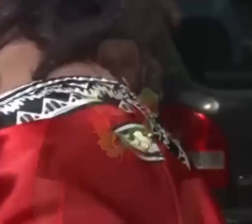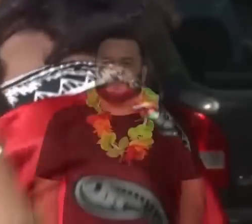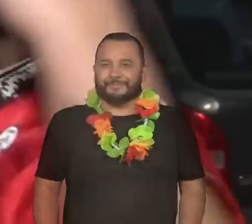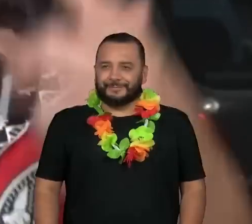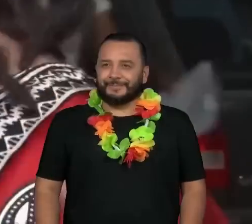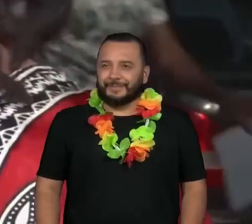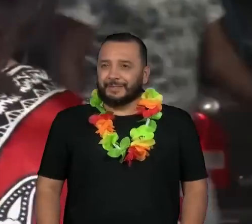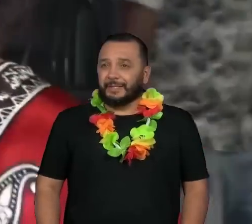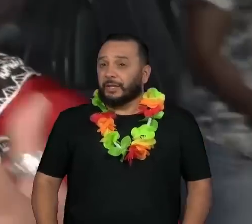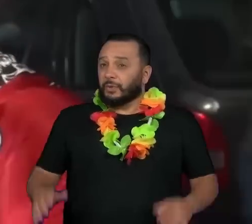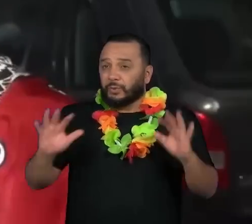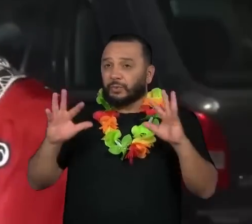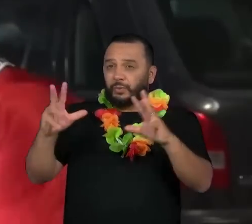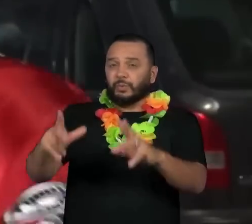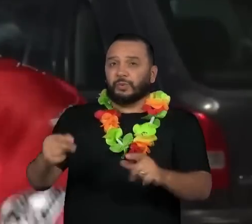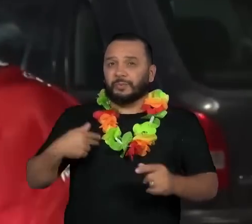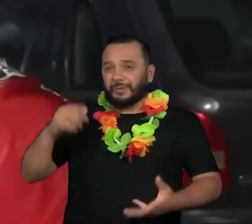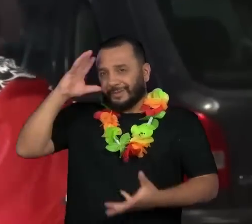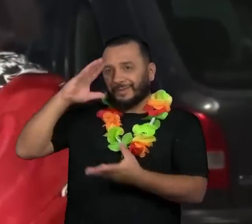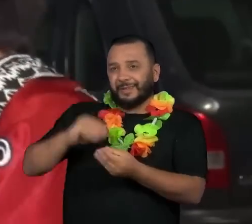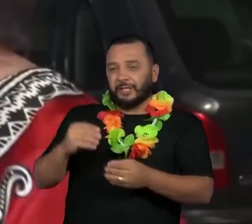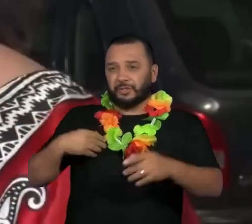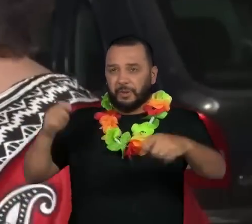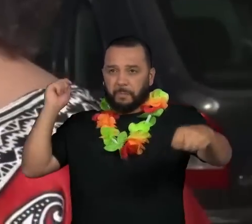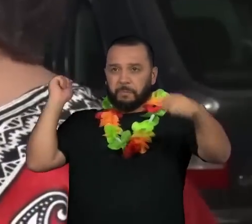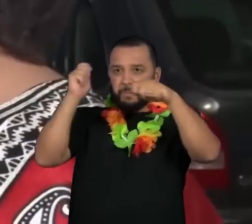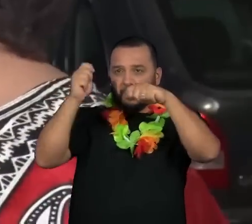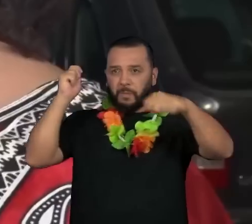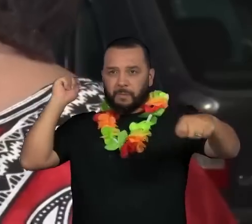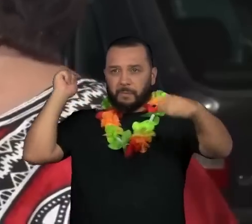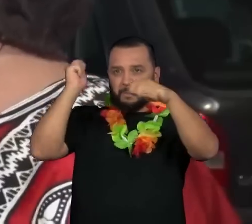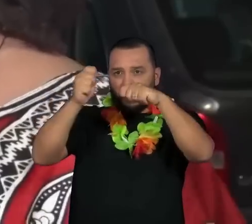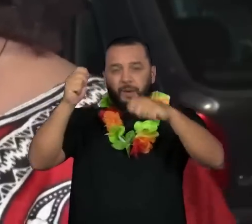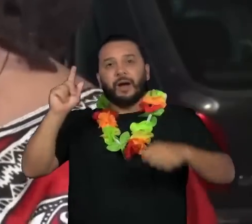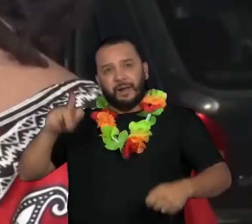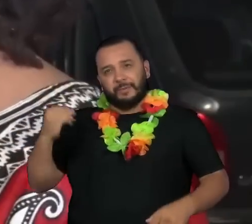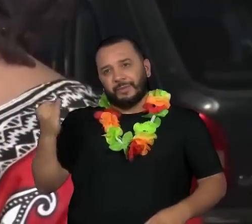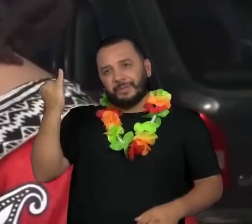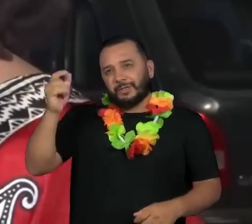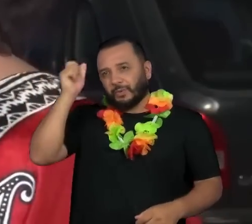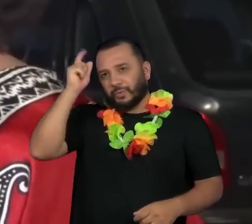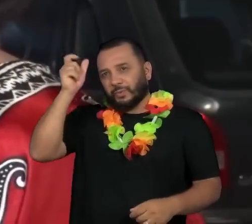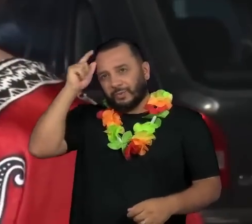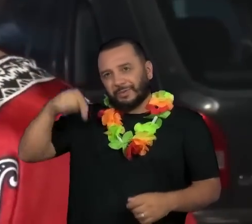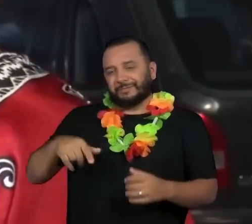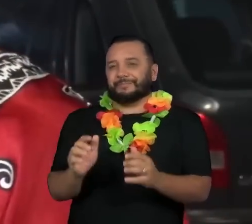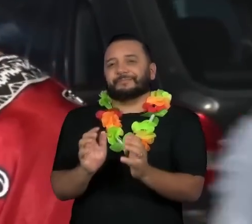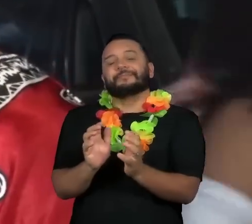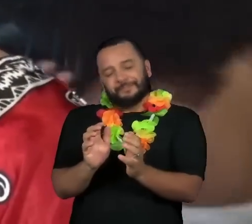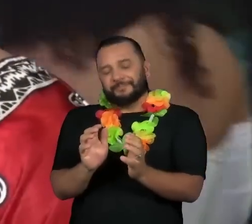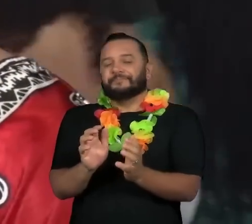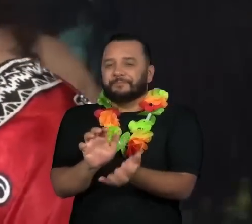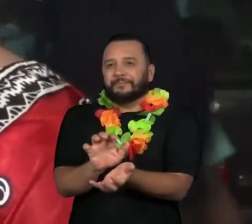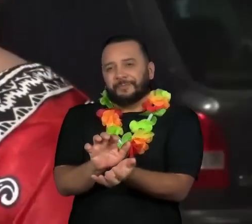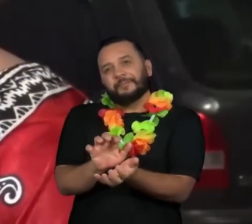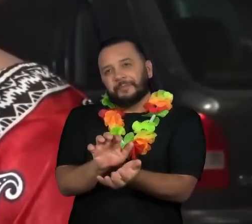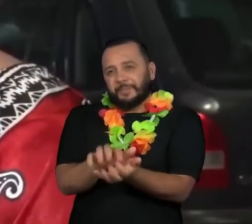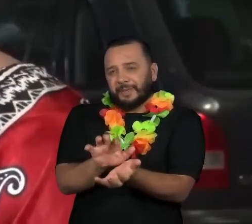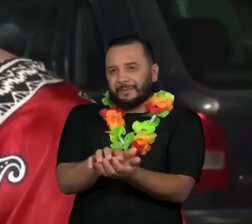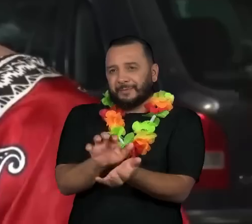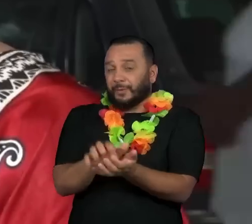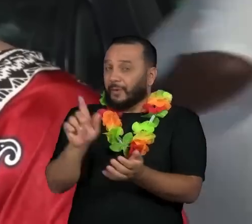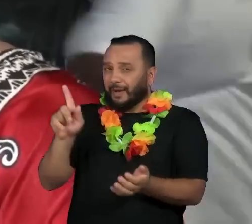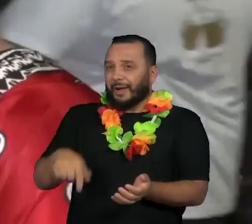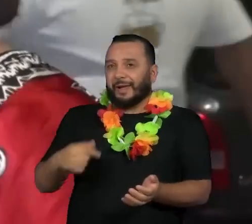a vizinhança entende que essa nação, que esse maracatu, ele é importante para a cultura de Pernambuco. Então, é uma injeção na autoestima quando a gente faz uma ação como